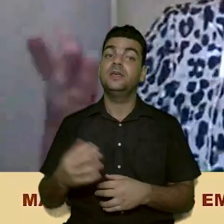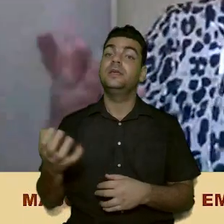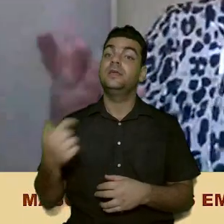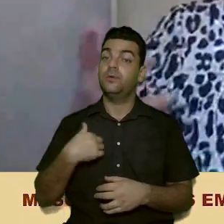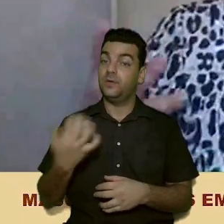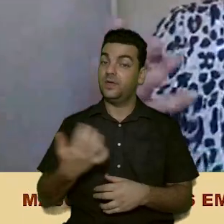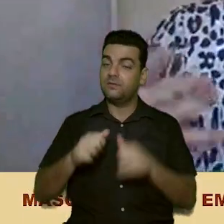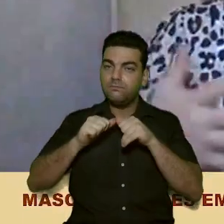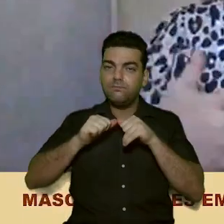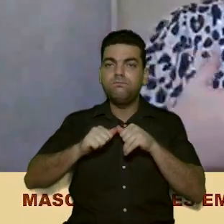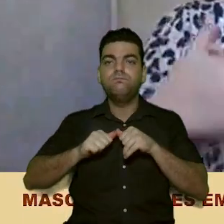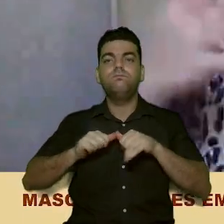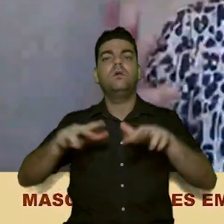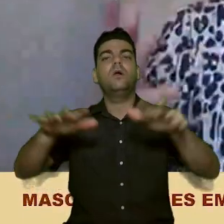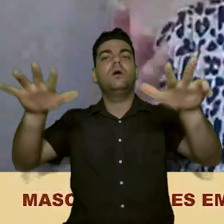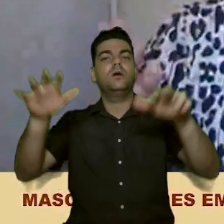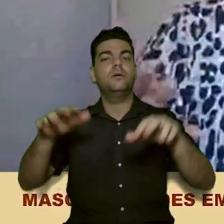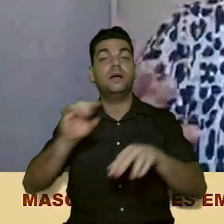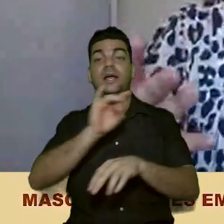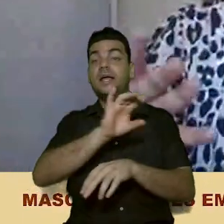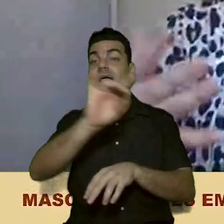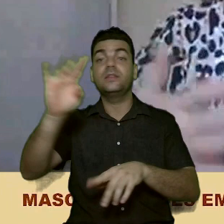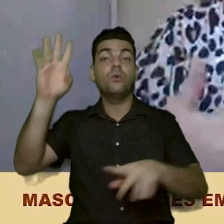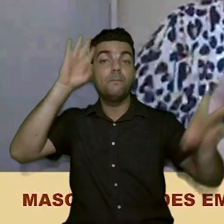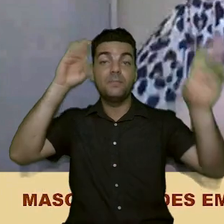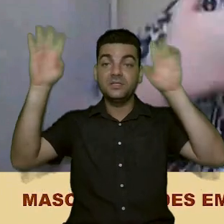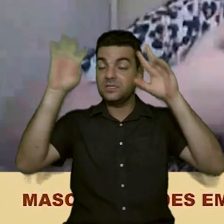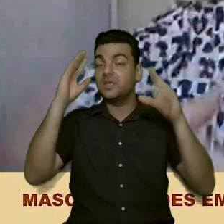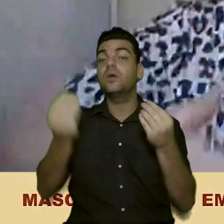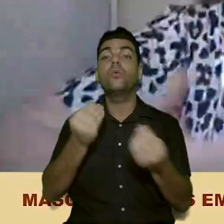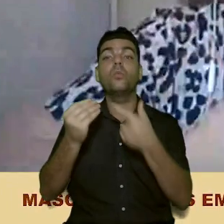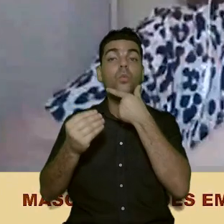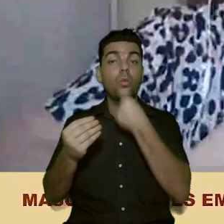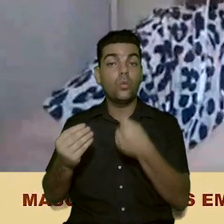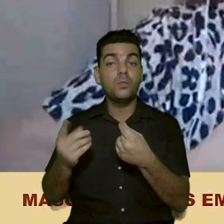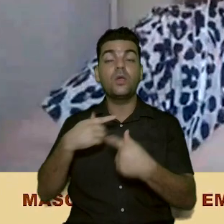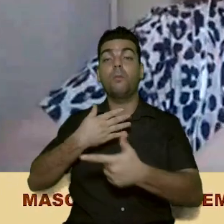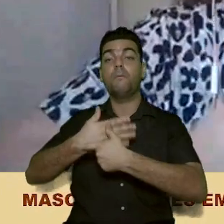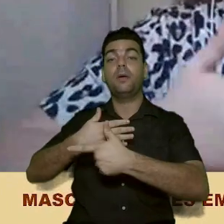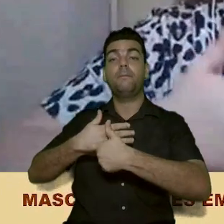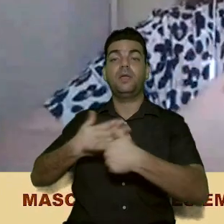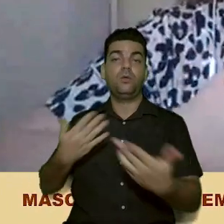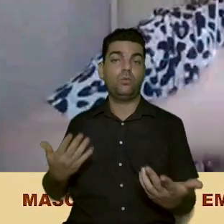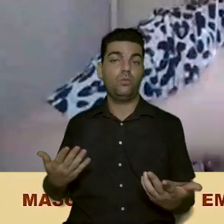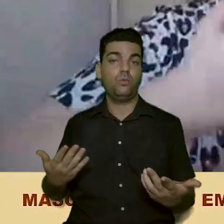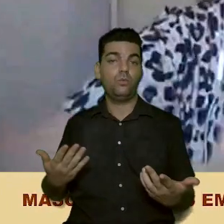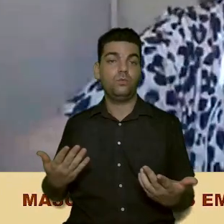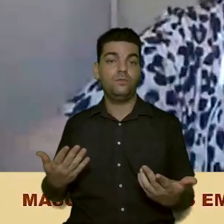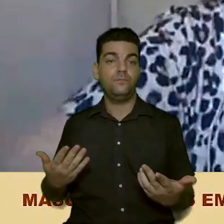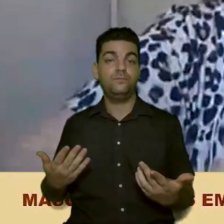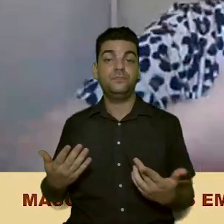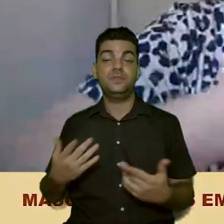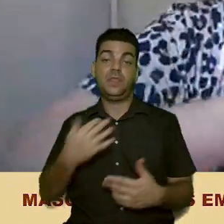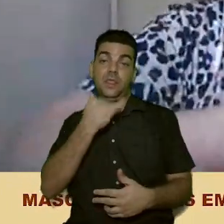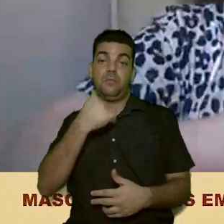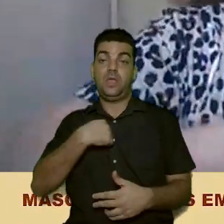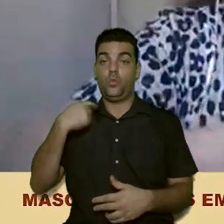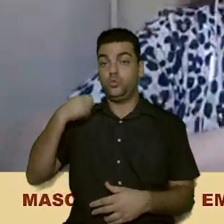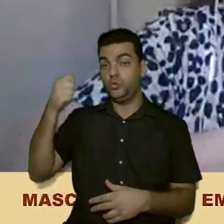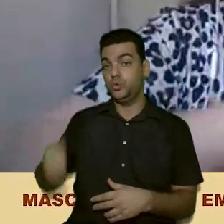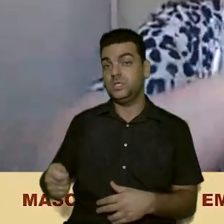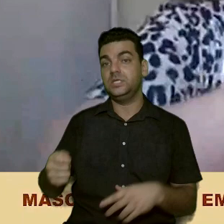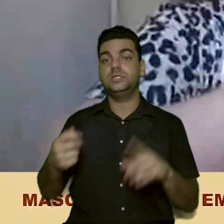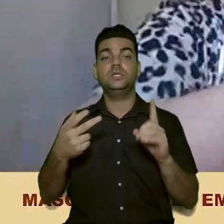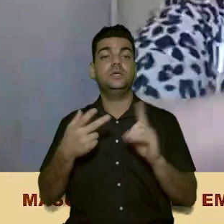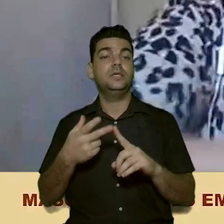né, a reflexão da masculinidade quanto ao seu papel, né? Ou seja, se eu sou um juiz, se eu sou um promotor